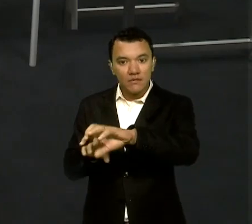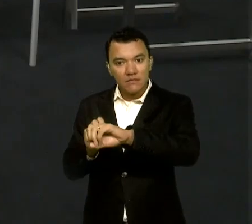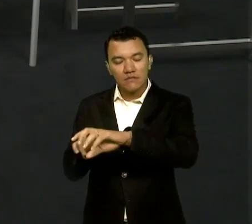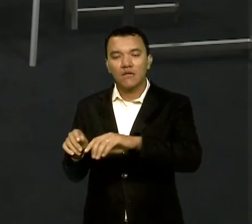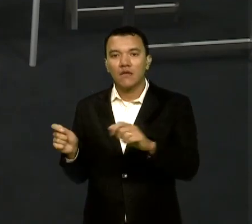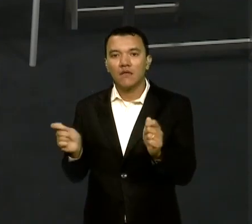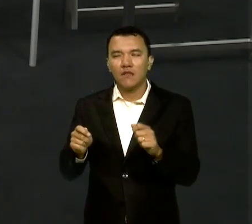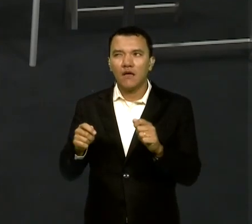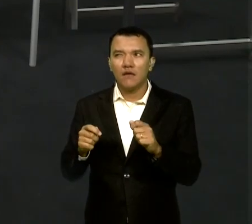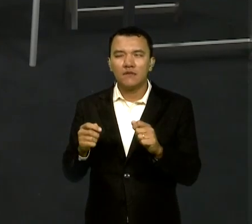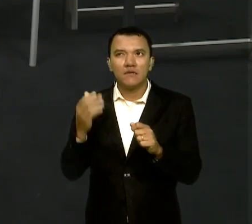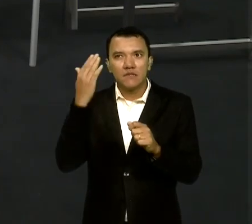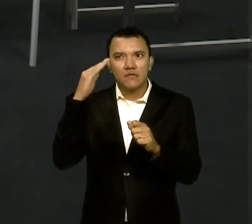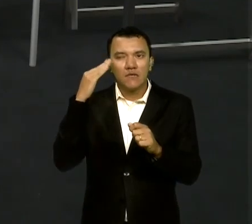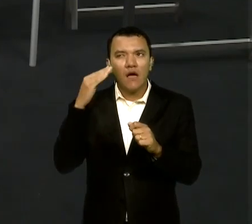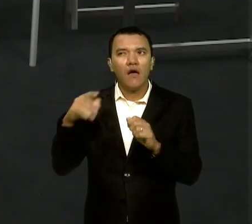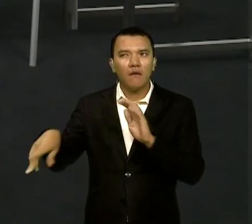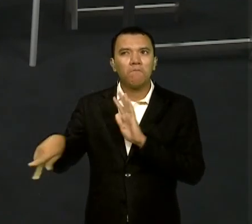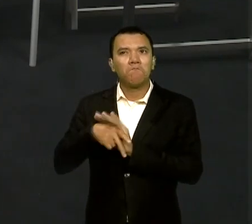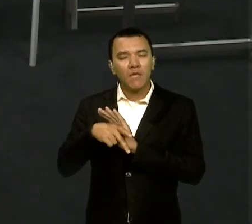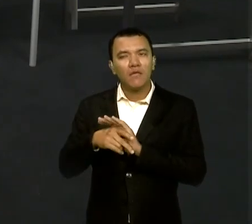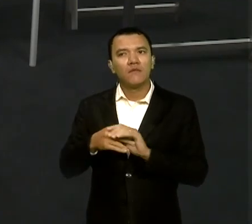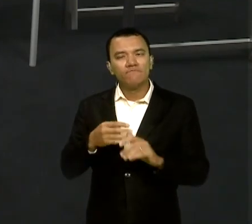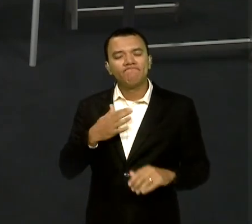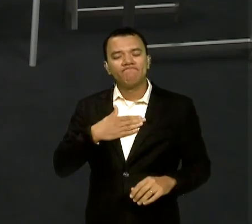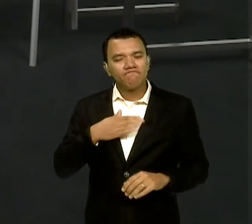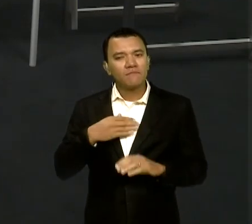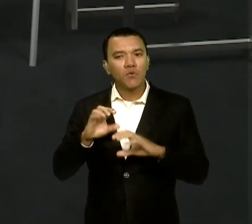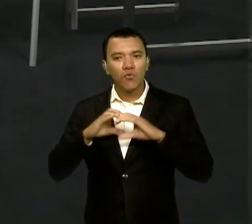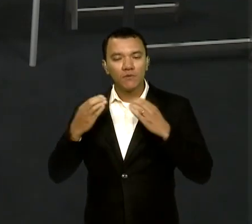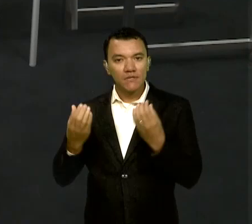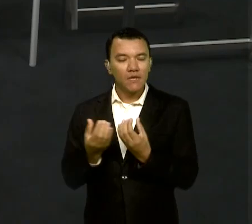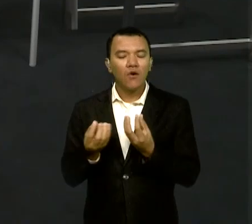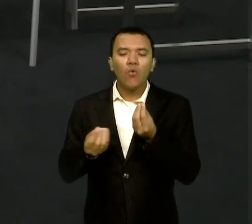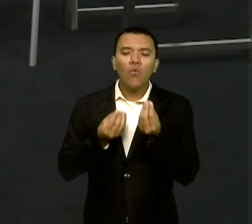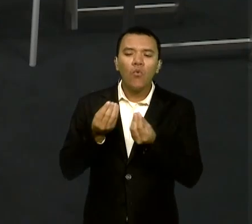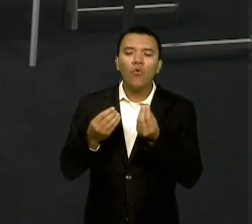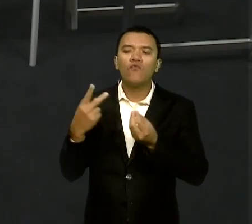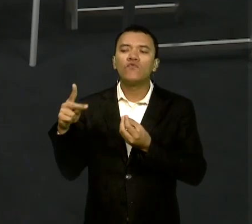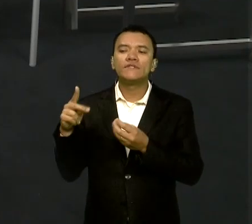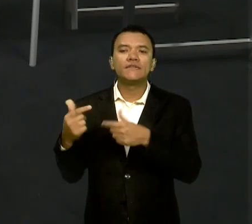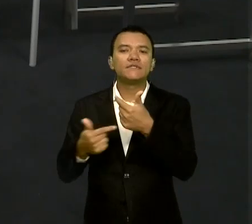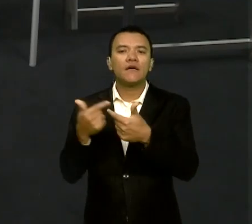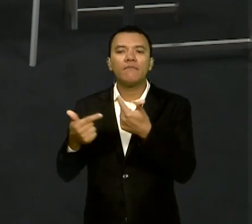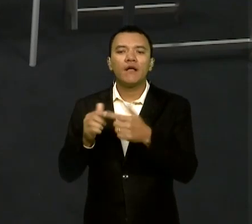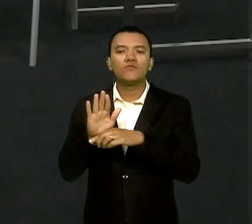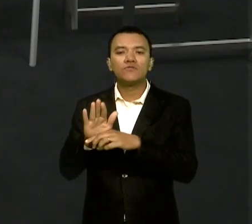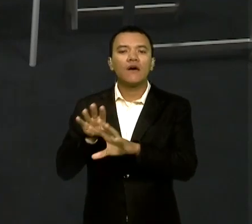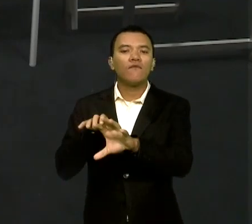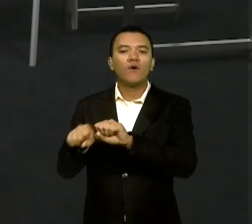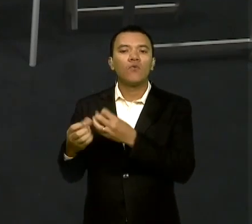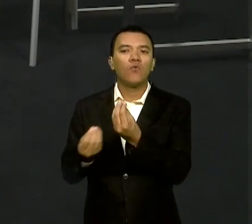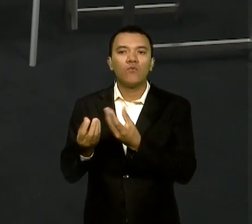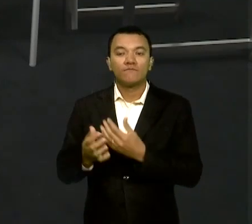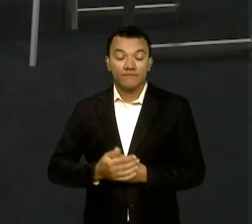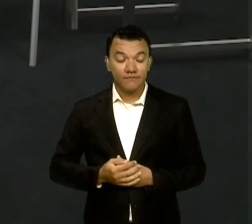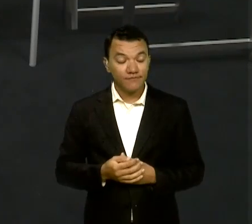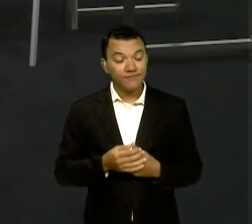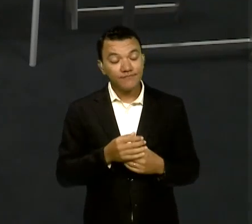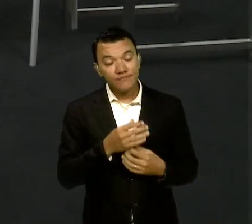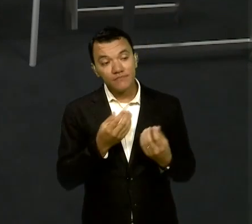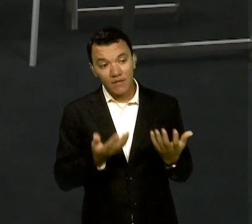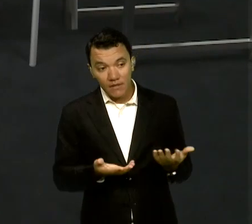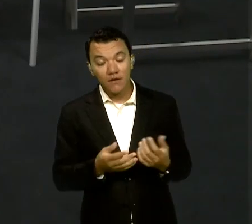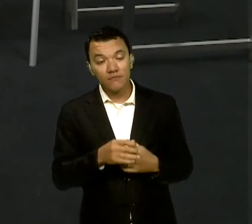como pertencentes a uma comunidade? Sim. Né? Como é que é esse trabalho de vocês de formação? Na verdade, o nosso trabalho